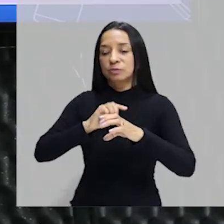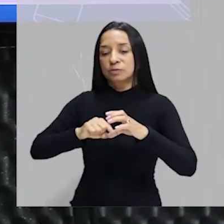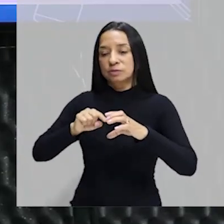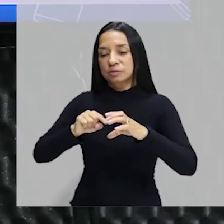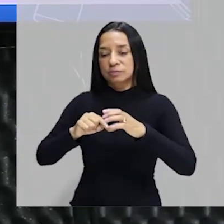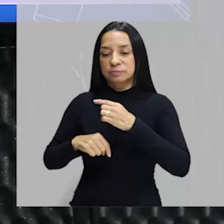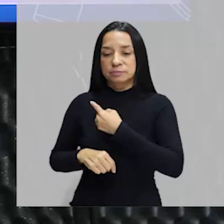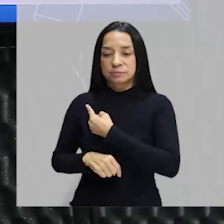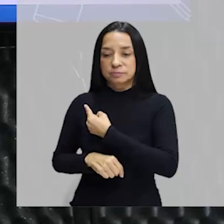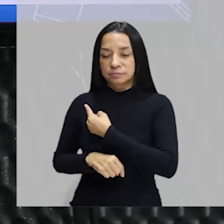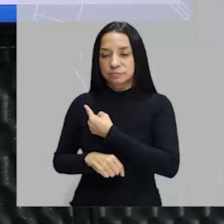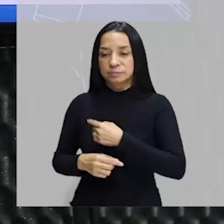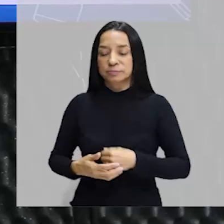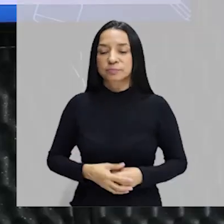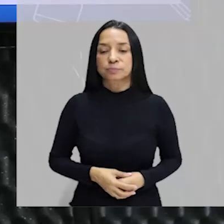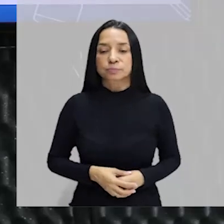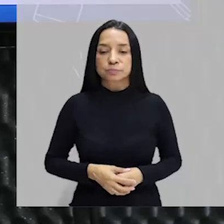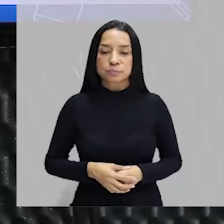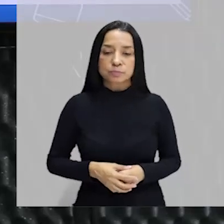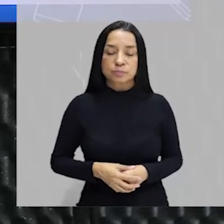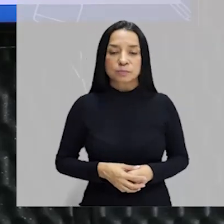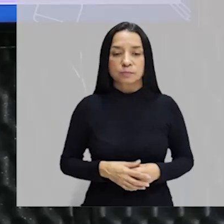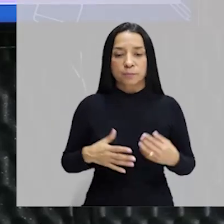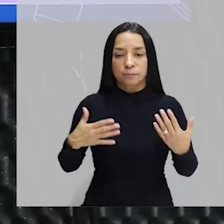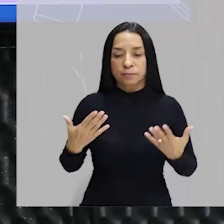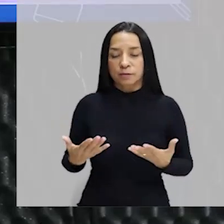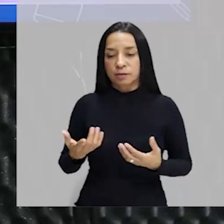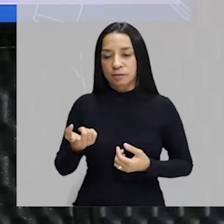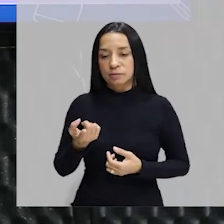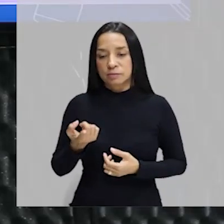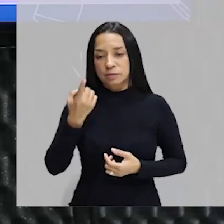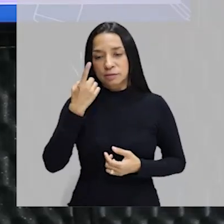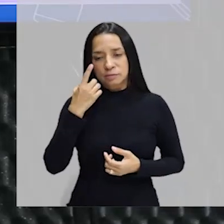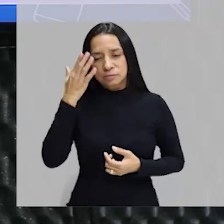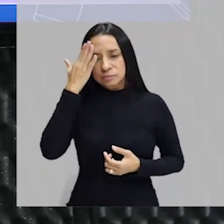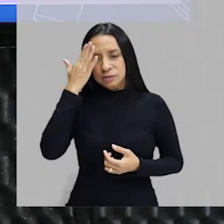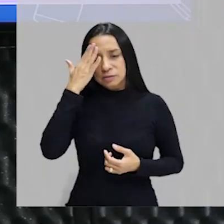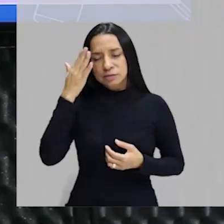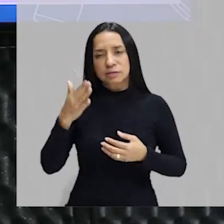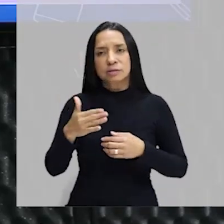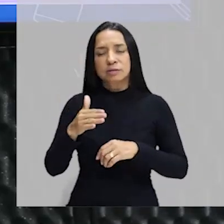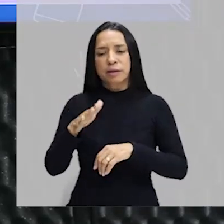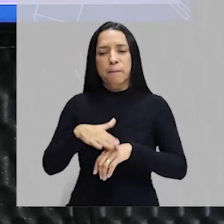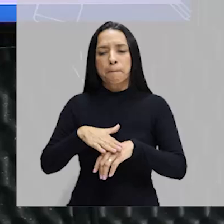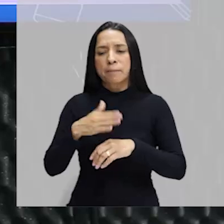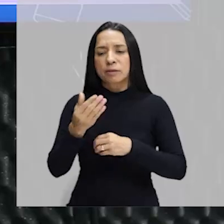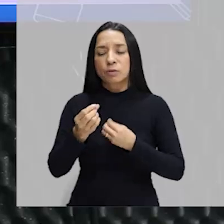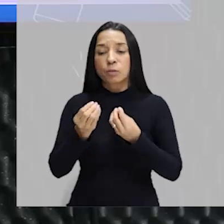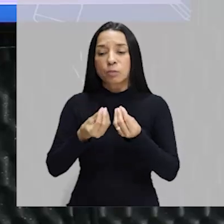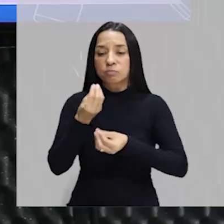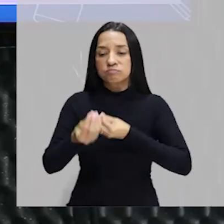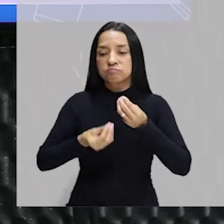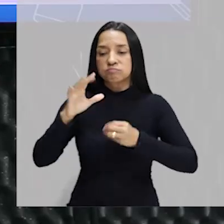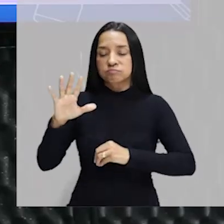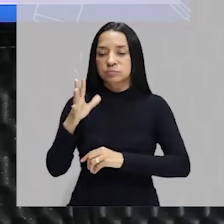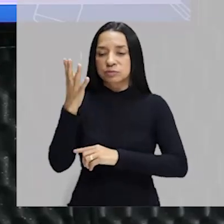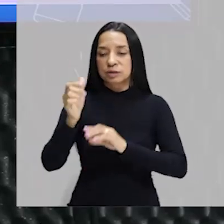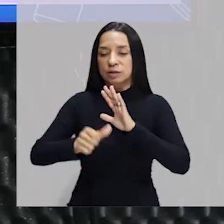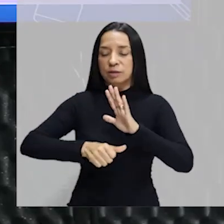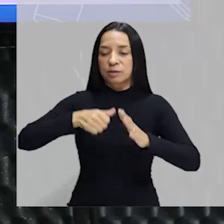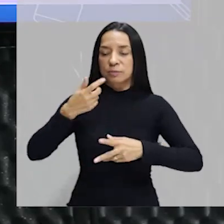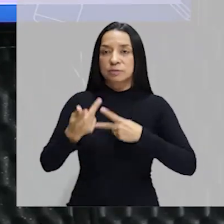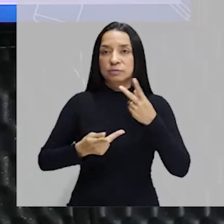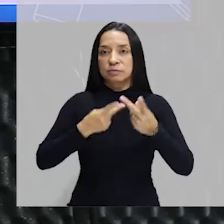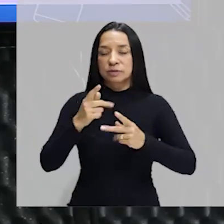cristas mitocondriais, tá? Então, vamos entender melhor como é que isso aqui acontece, tá? Primeiro, eu falei